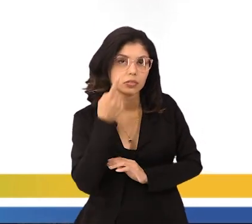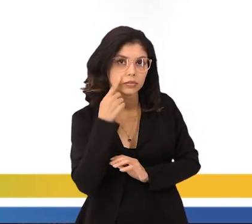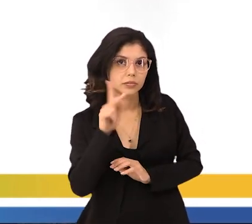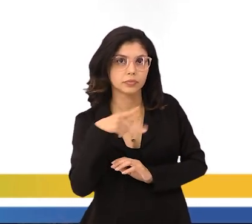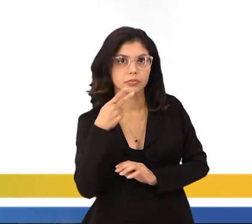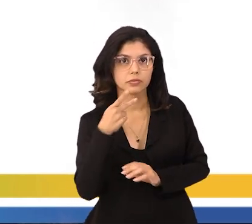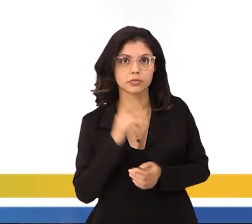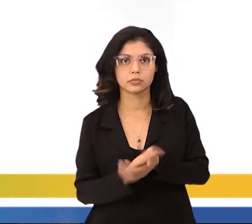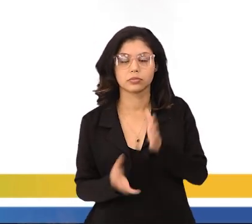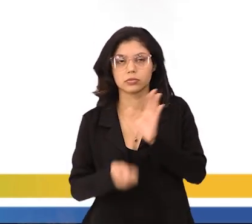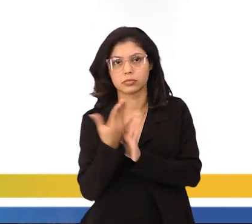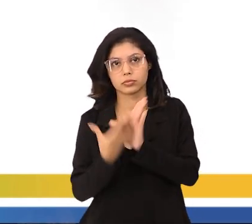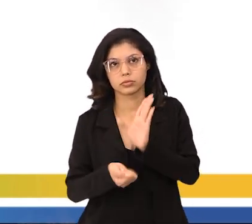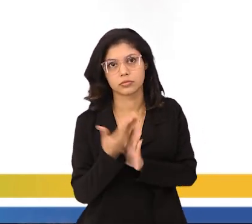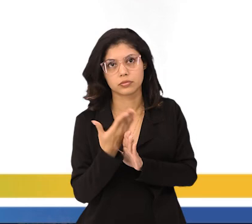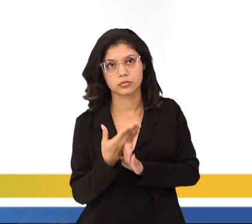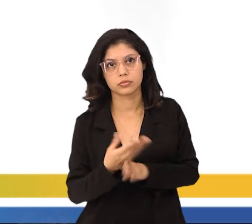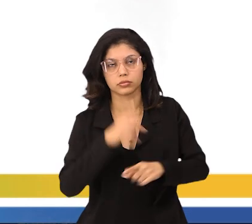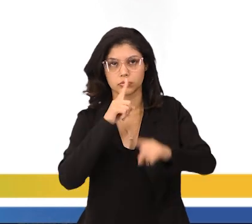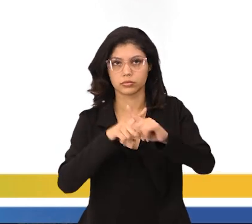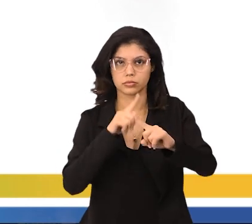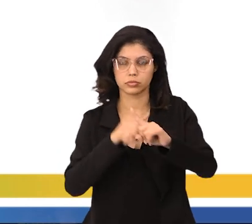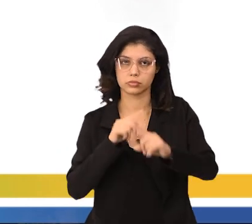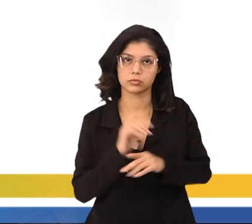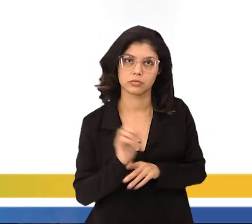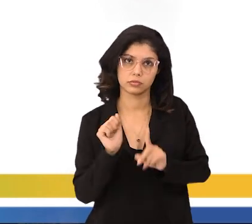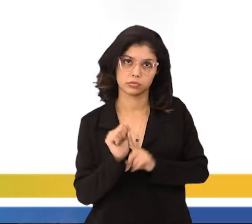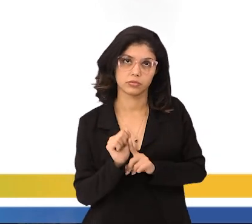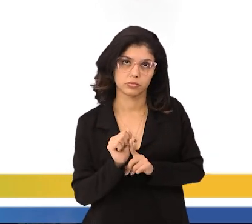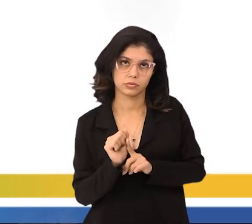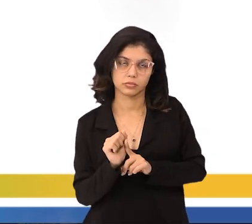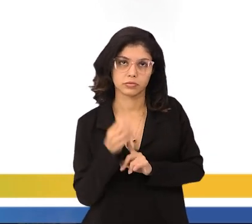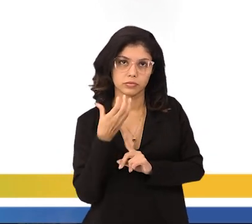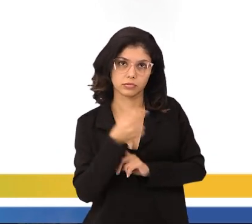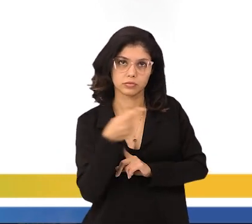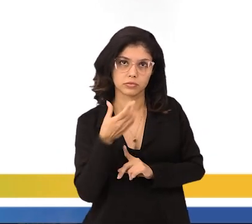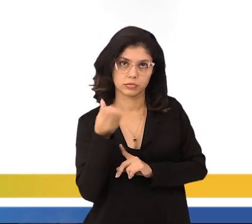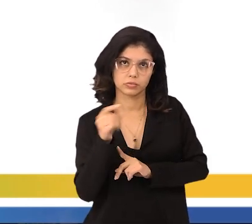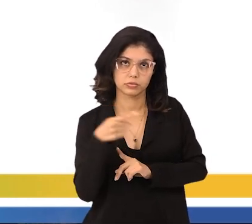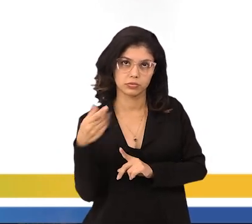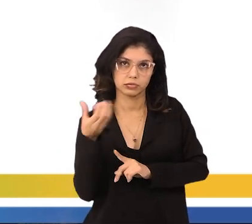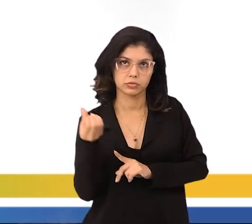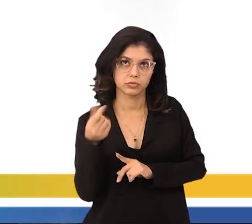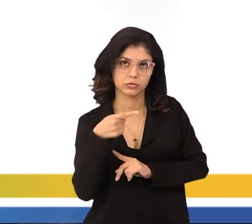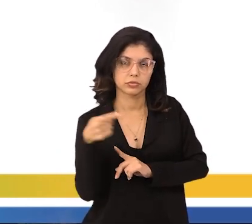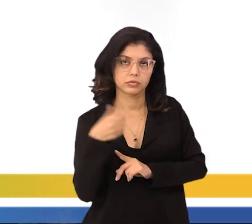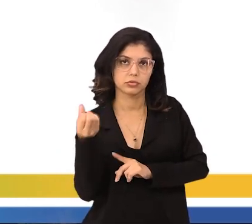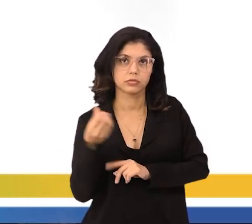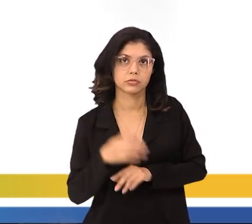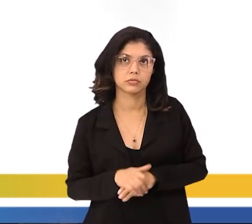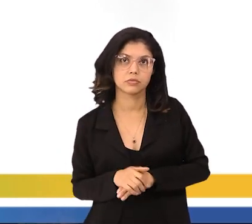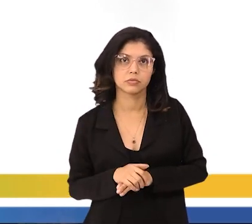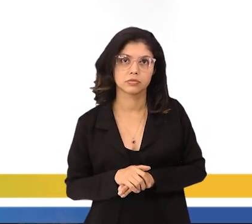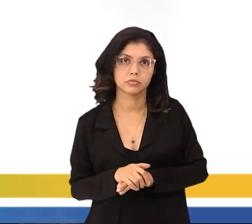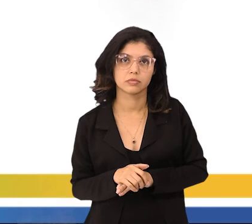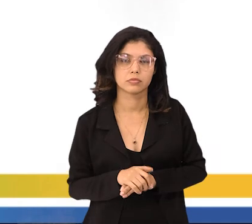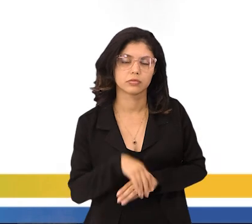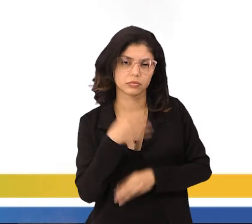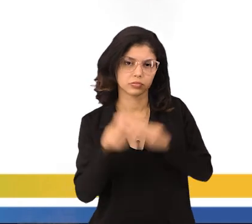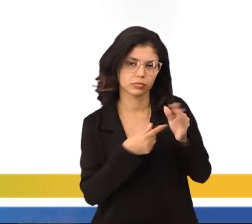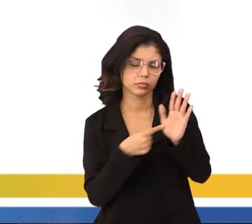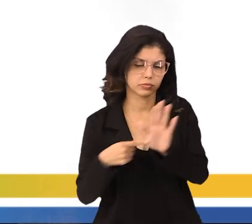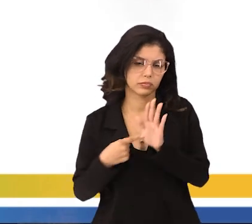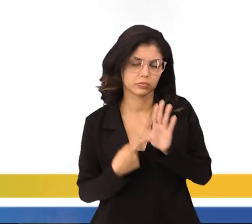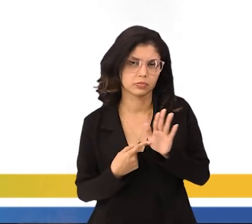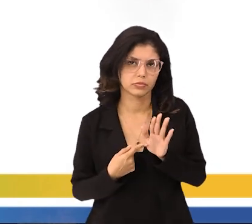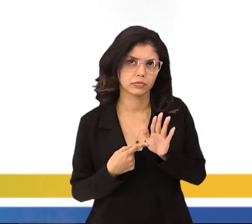falo produtos, pessoal, quer dizer multiplicações. Então, na letra A, eu tenho menos 6 vezes menos 6 vezes menos 6. Como é que eu